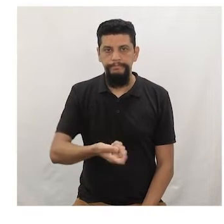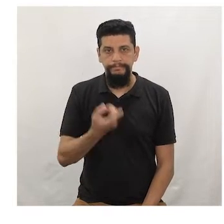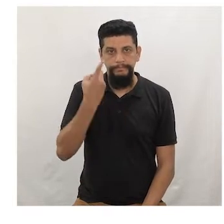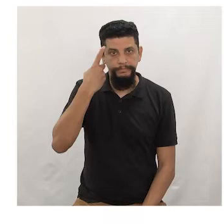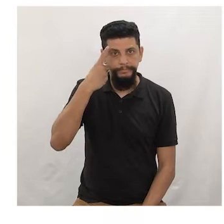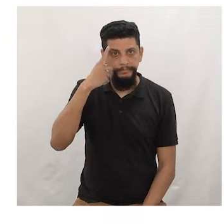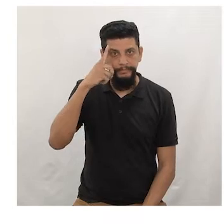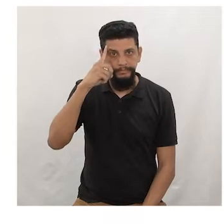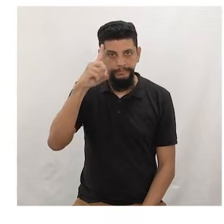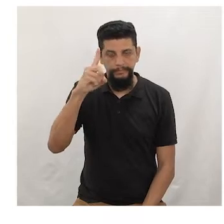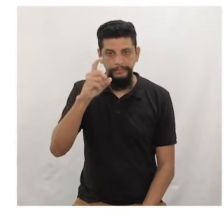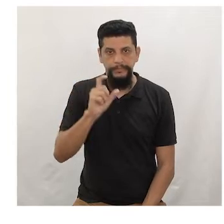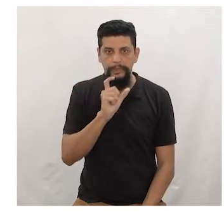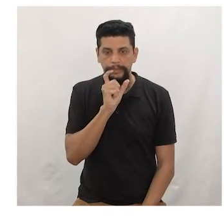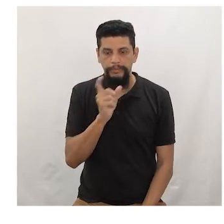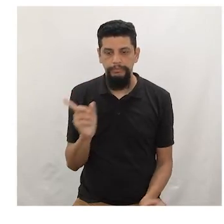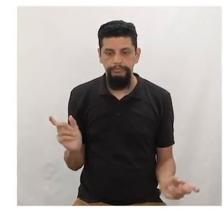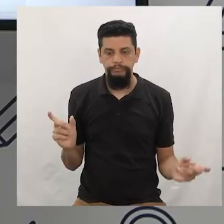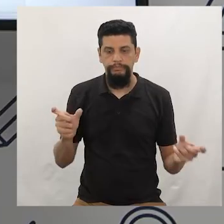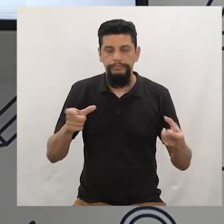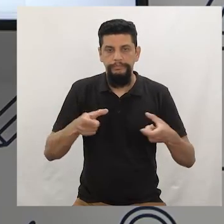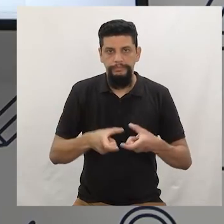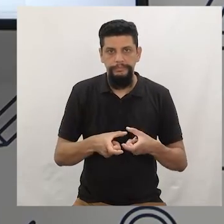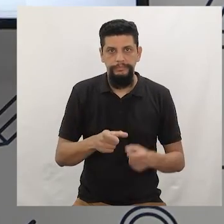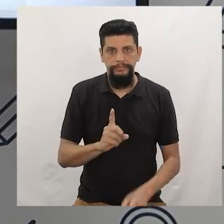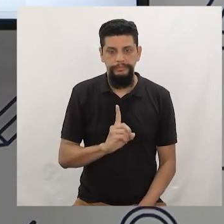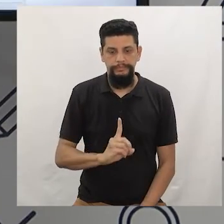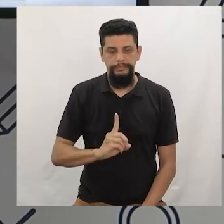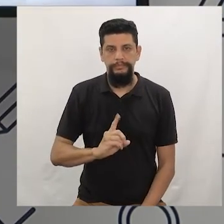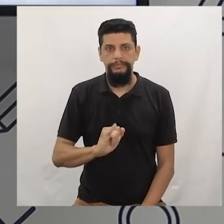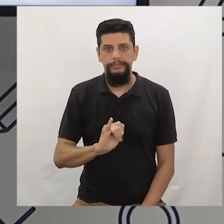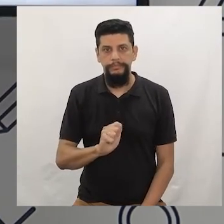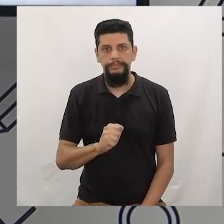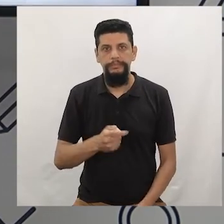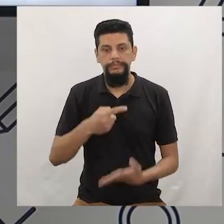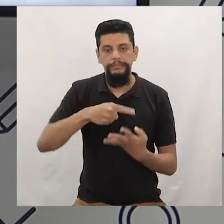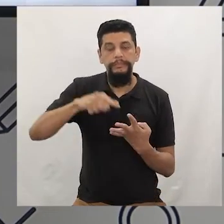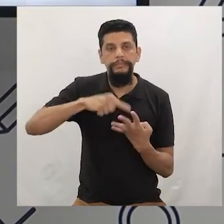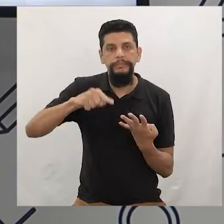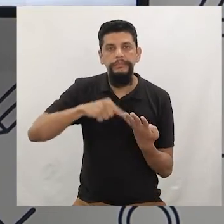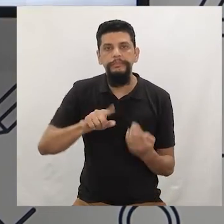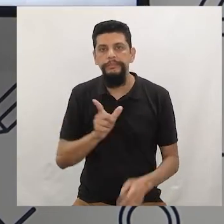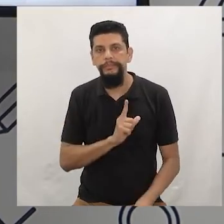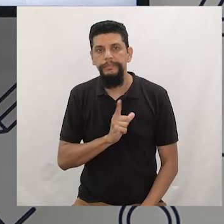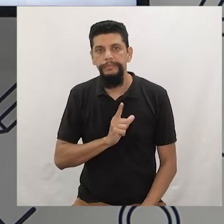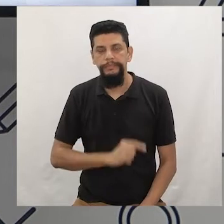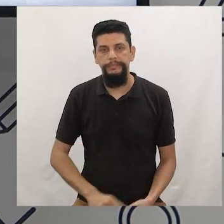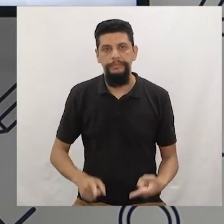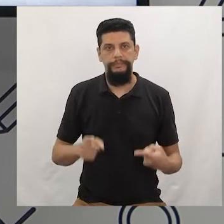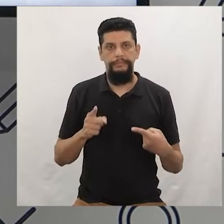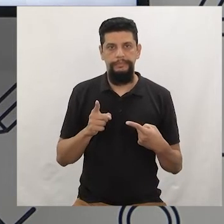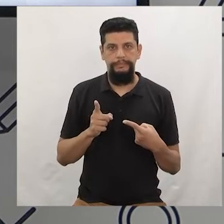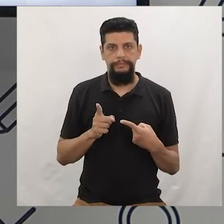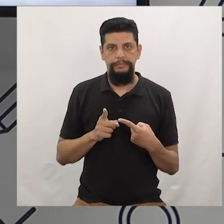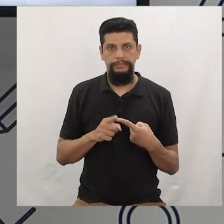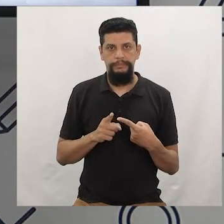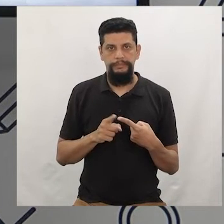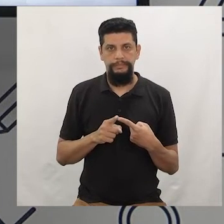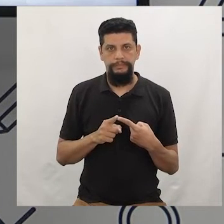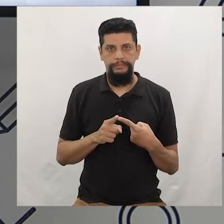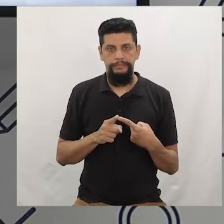A. É uma palavra curta, dia. Quantas letrinhas tem? Vamos contar?